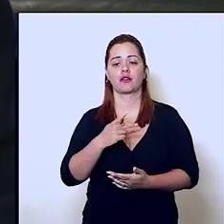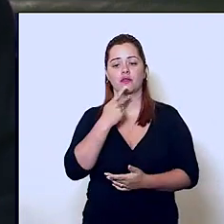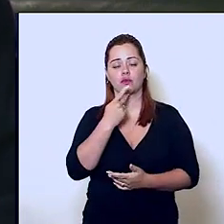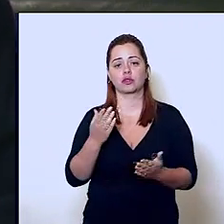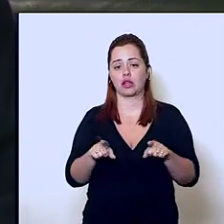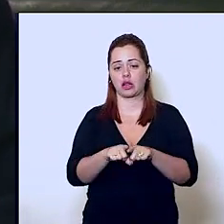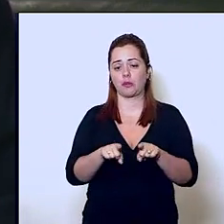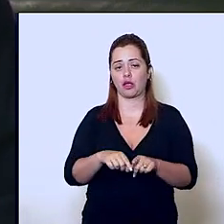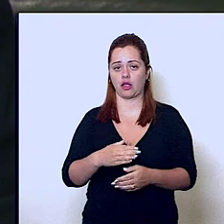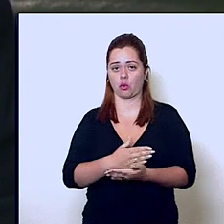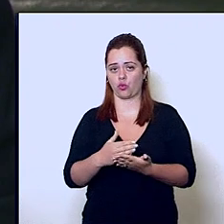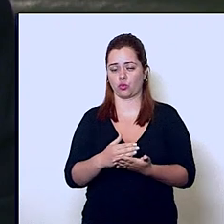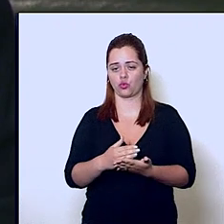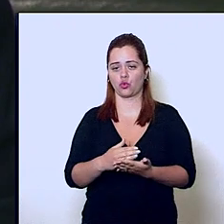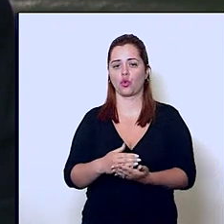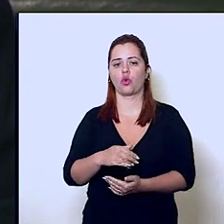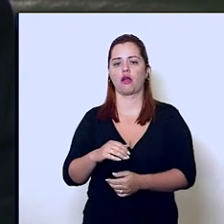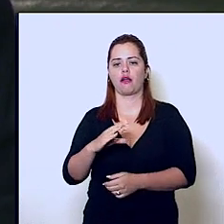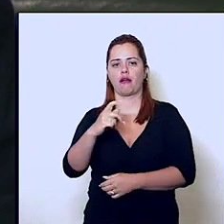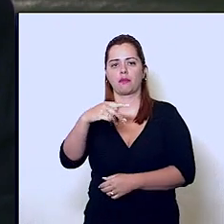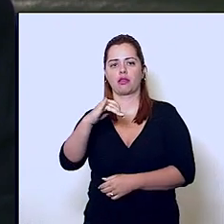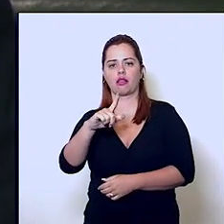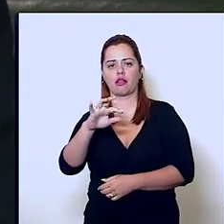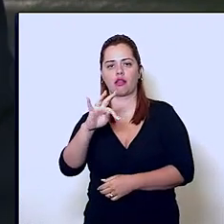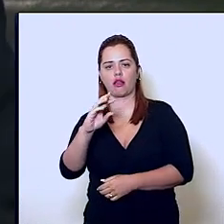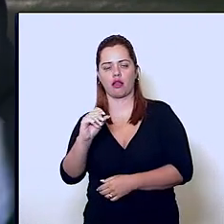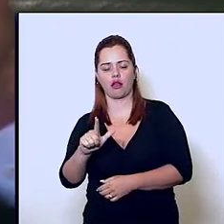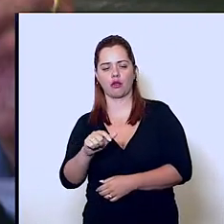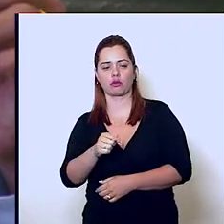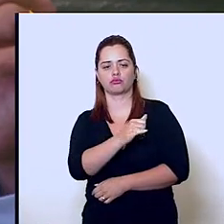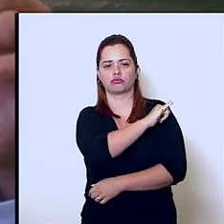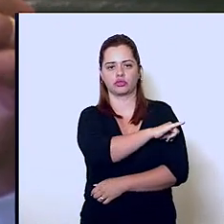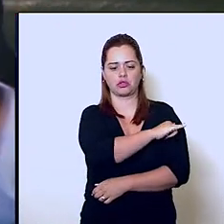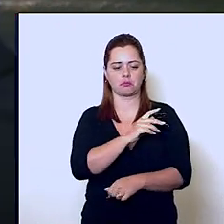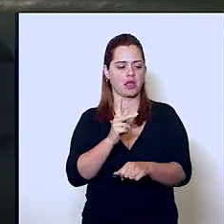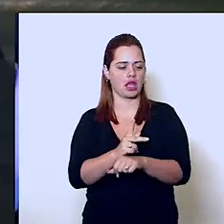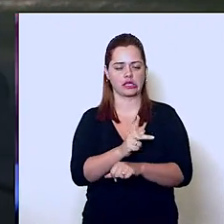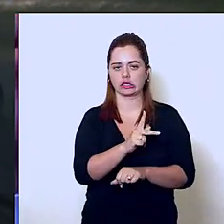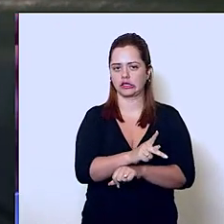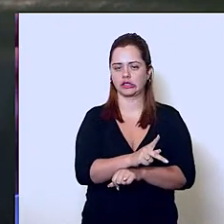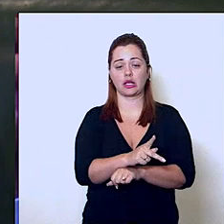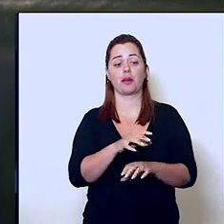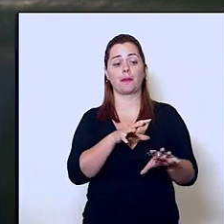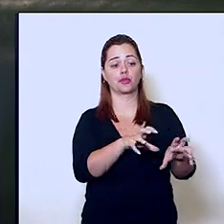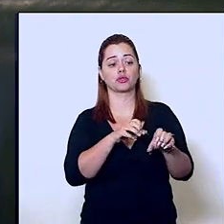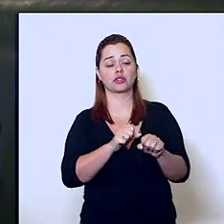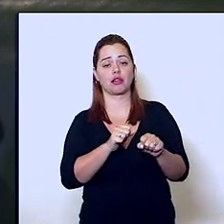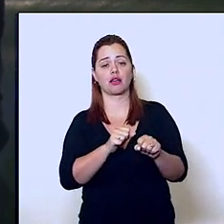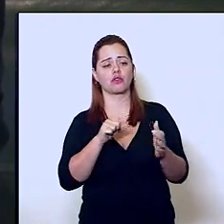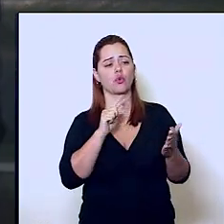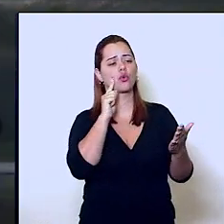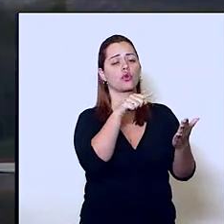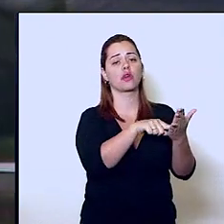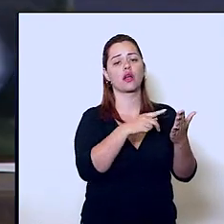ele sempre atualizado, mas buscava sempre essa referência. Então, ele chegava, inclusive, a me comentar